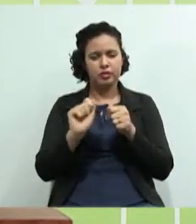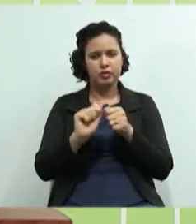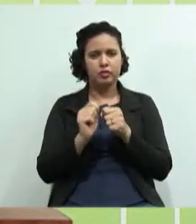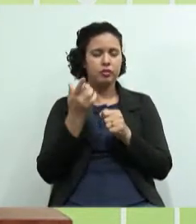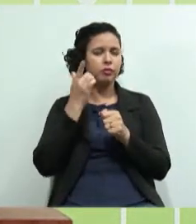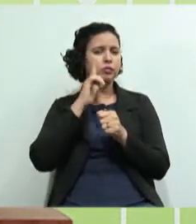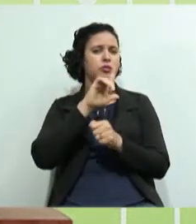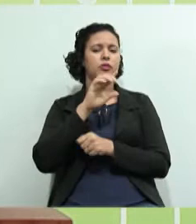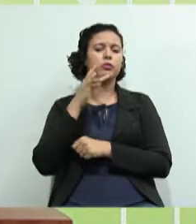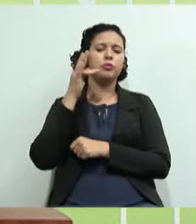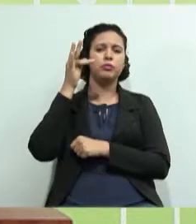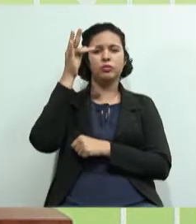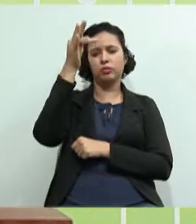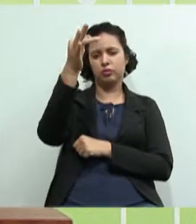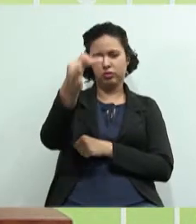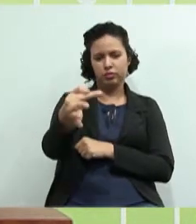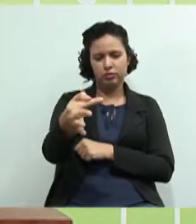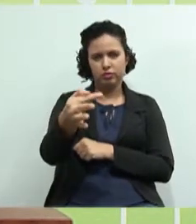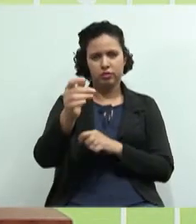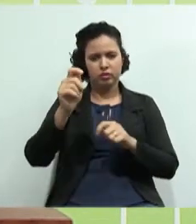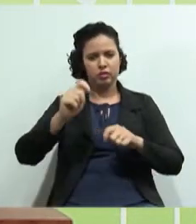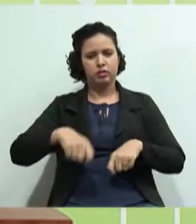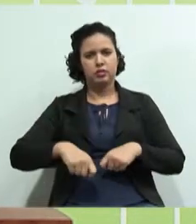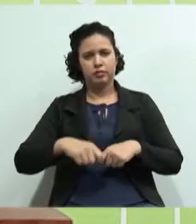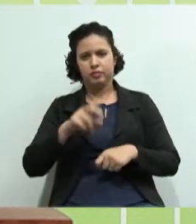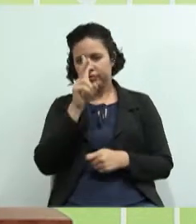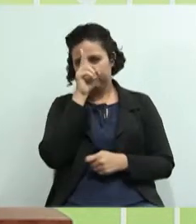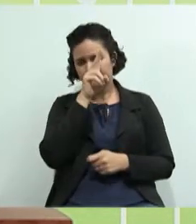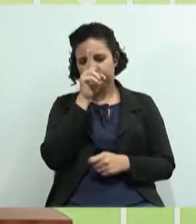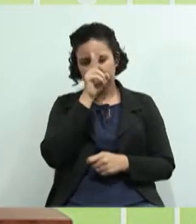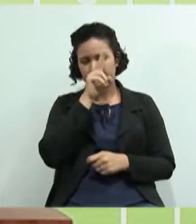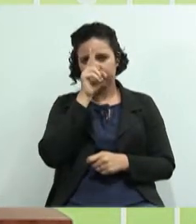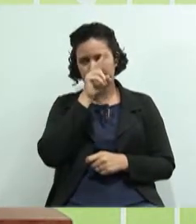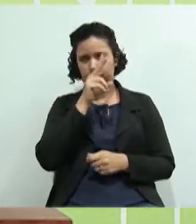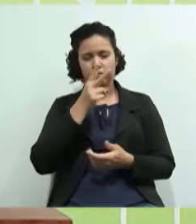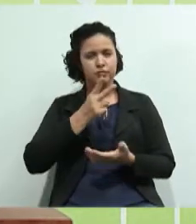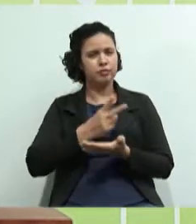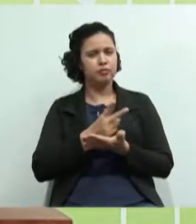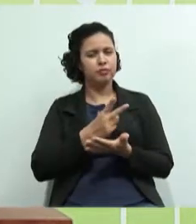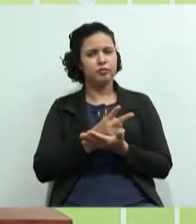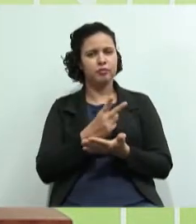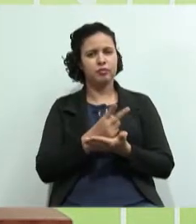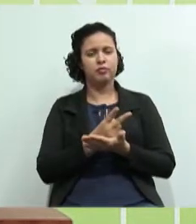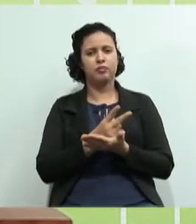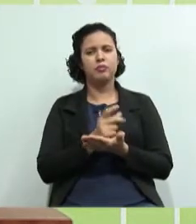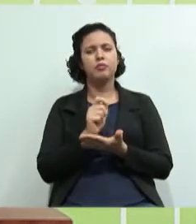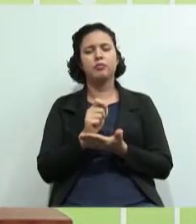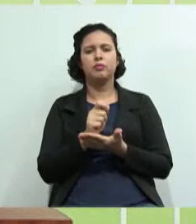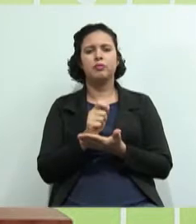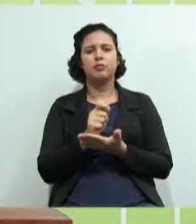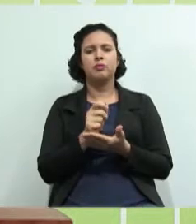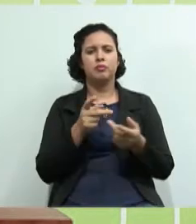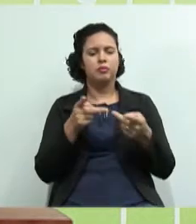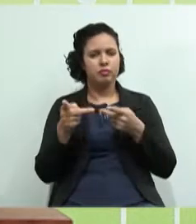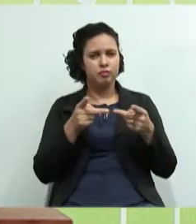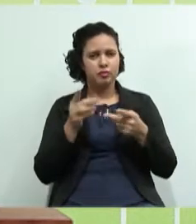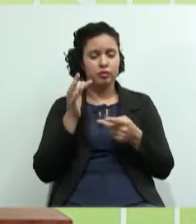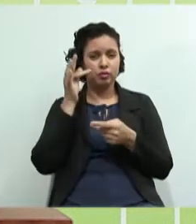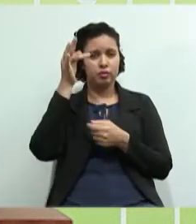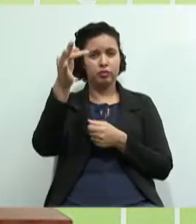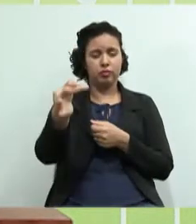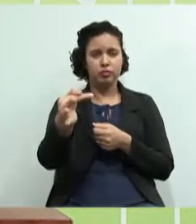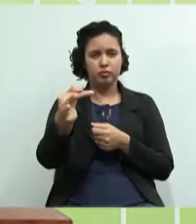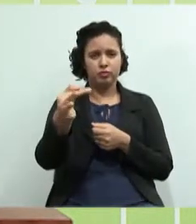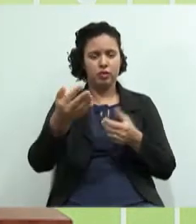poder alcançar um resultado futuro. E é claro, lembre-se bem, toda vez que se fala em planejamento, você está pensando no futuro